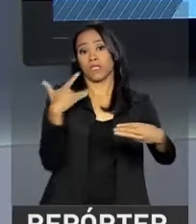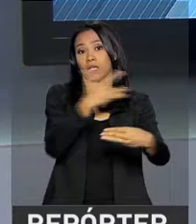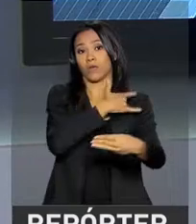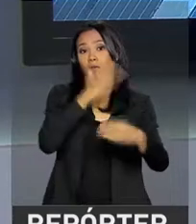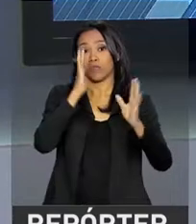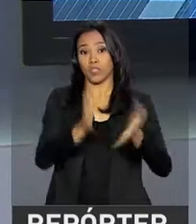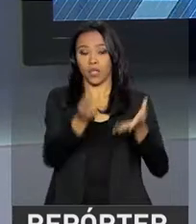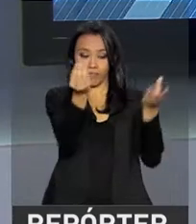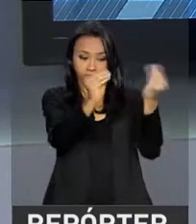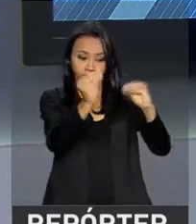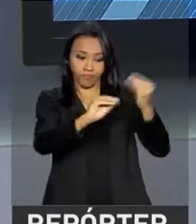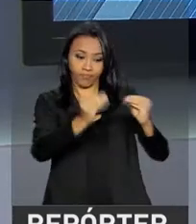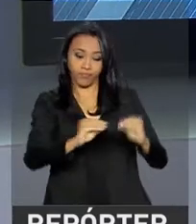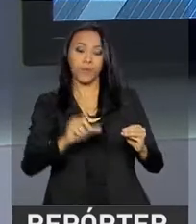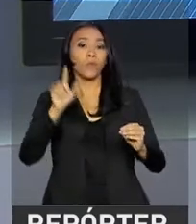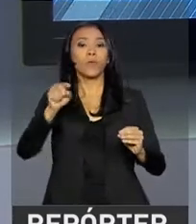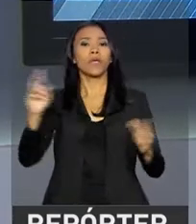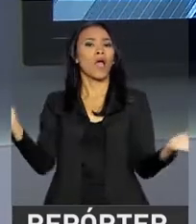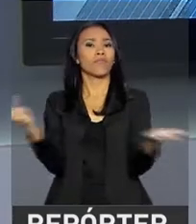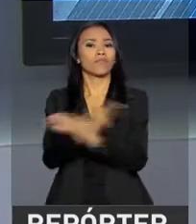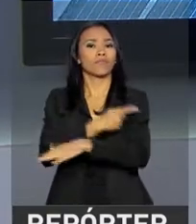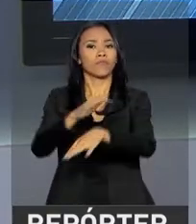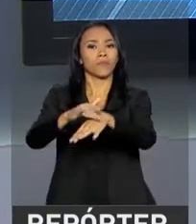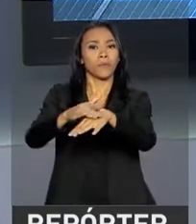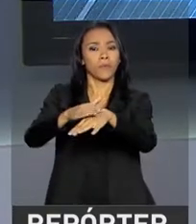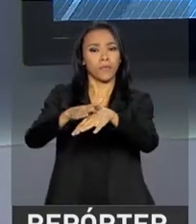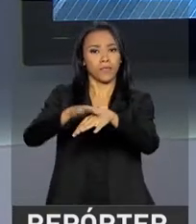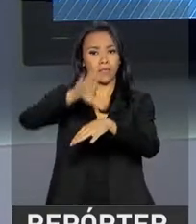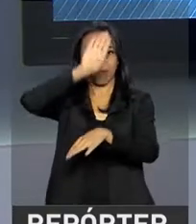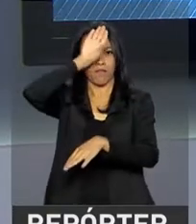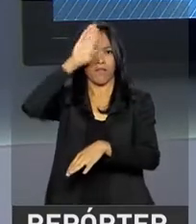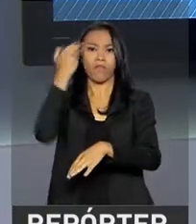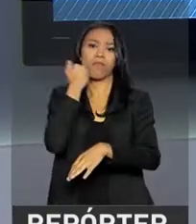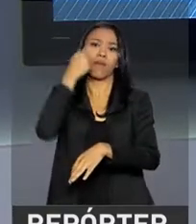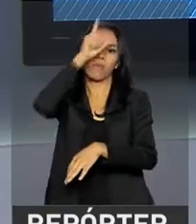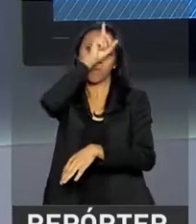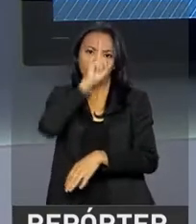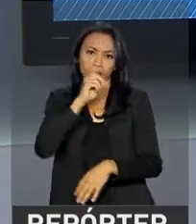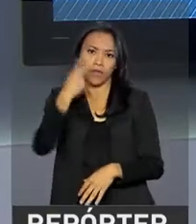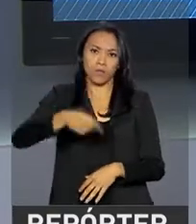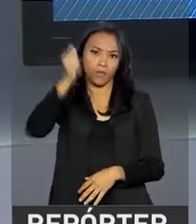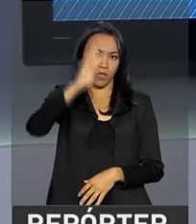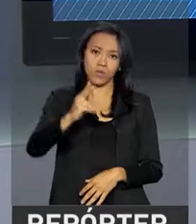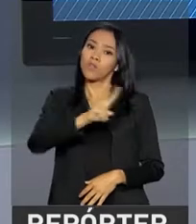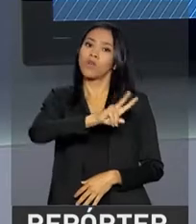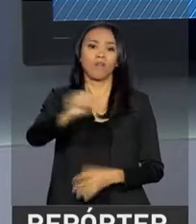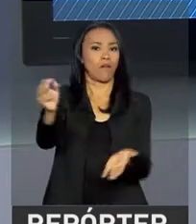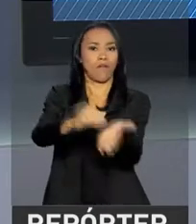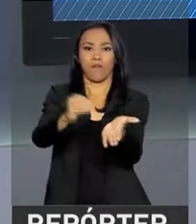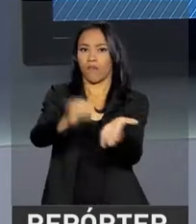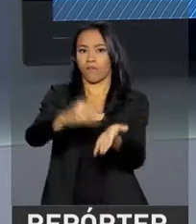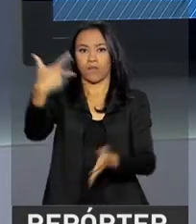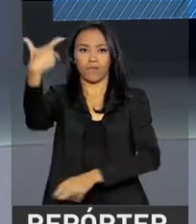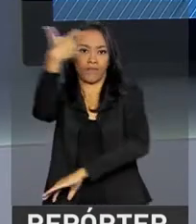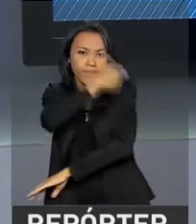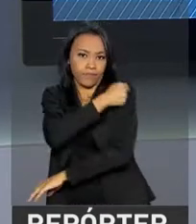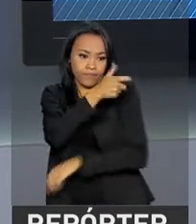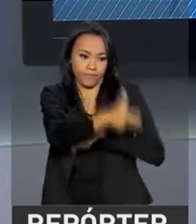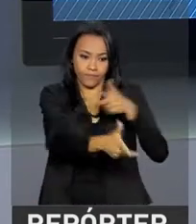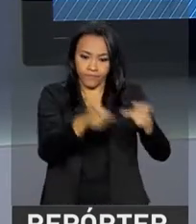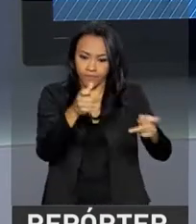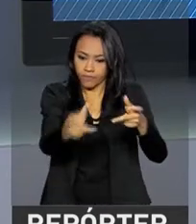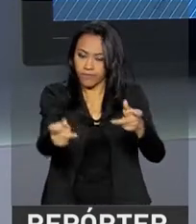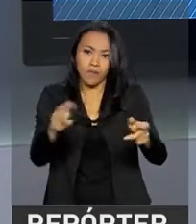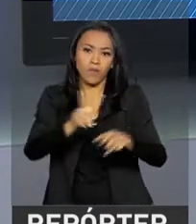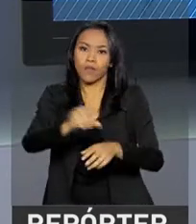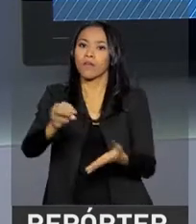casos de febre amarela registrados no país e garantiu que não vai faltar vacina para imunizar a população os detalhes